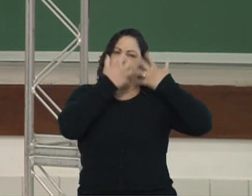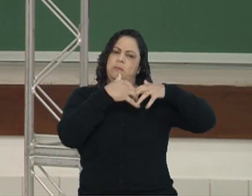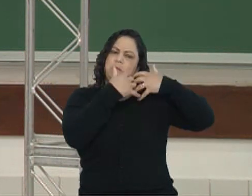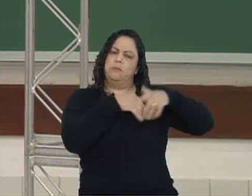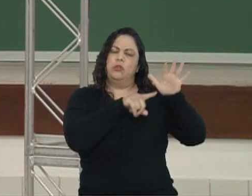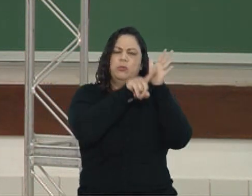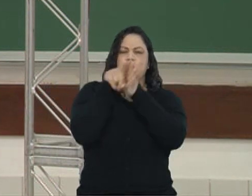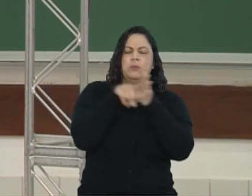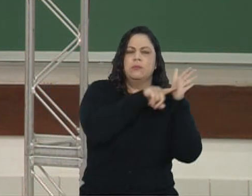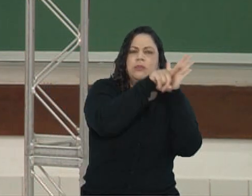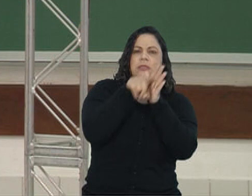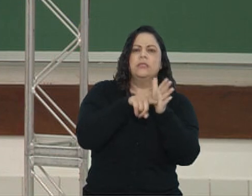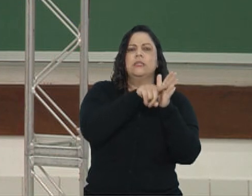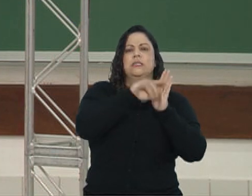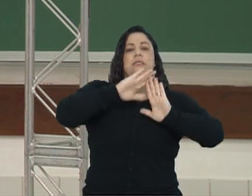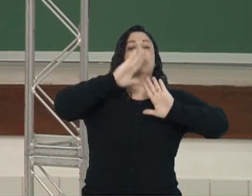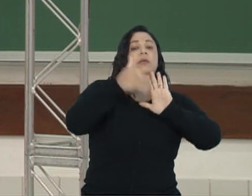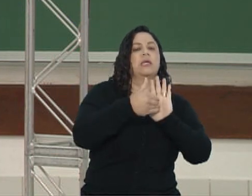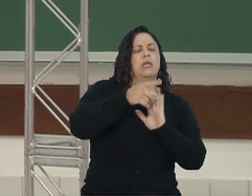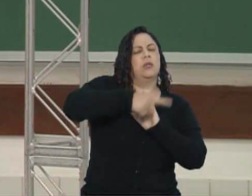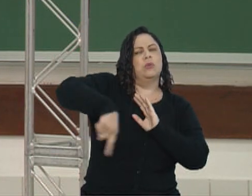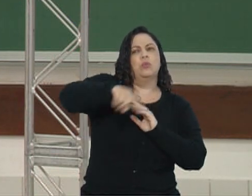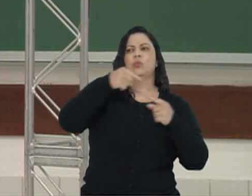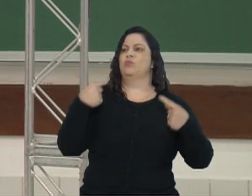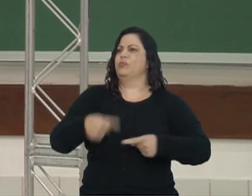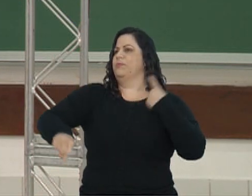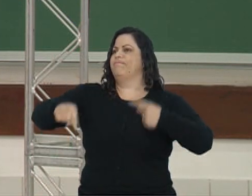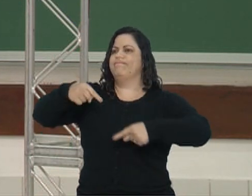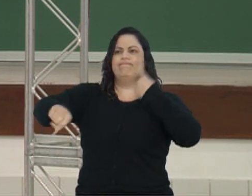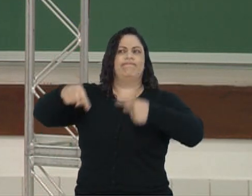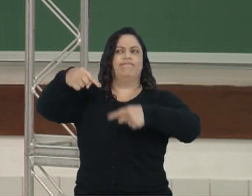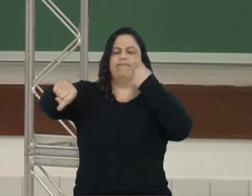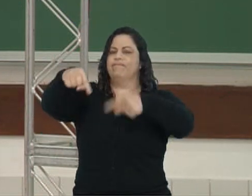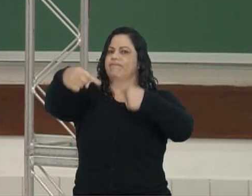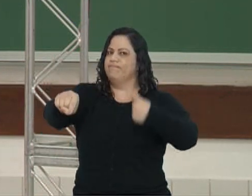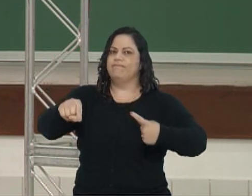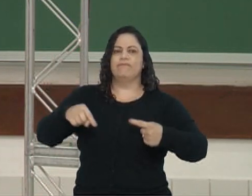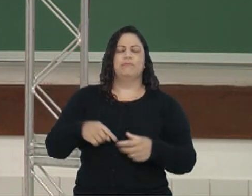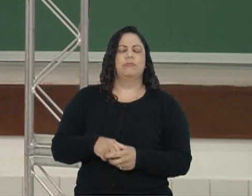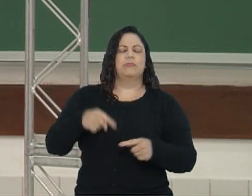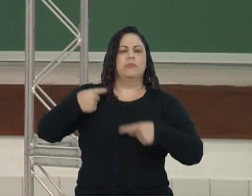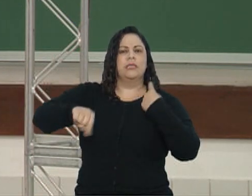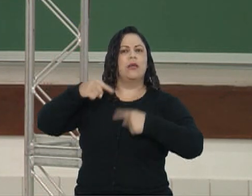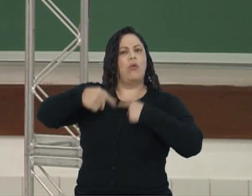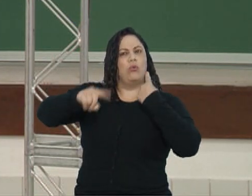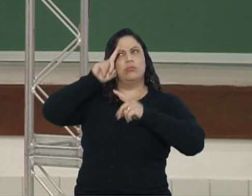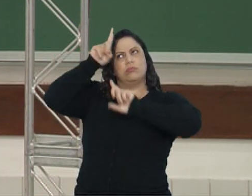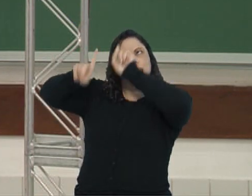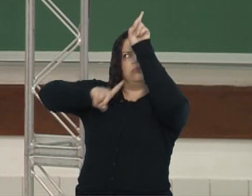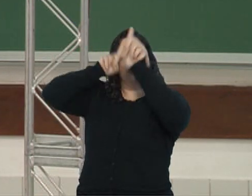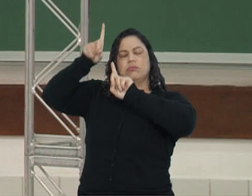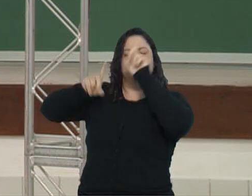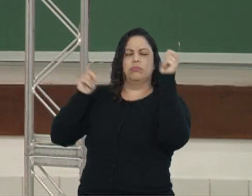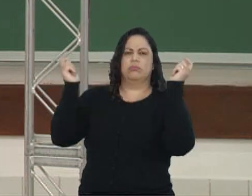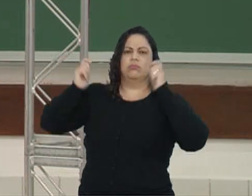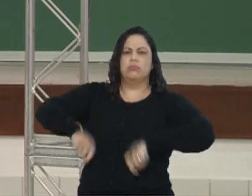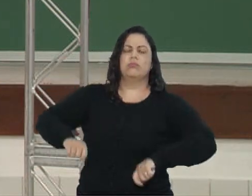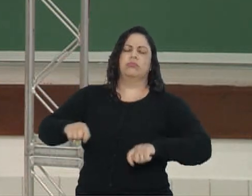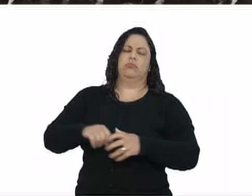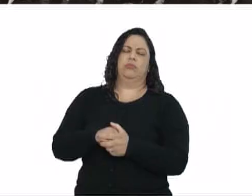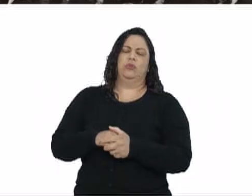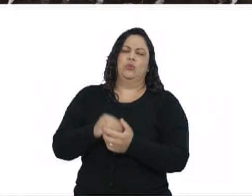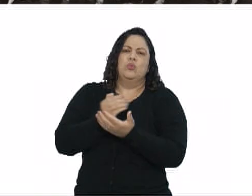para todos, são contra aquelas ideias básicas revolucionárias contidas nos princípios marxistas.